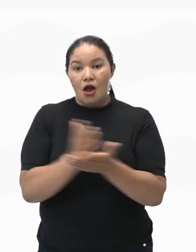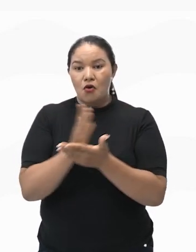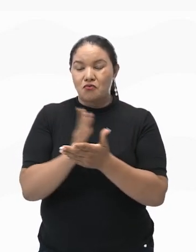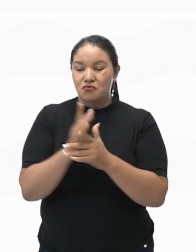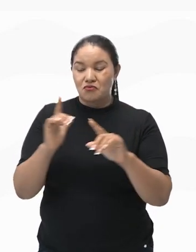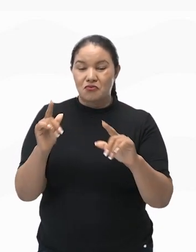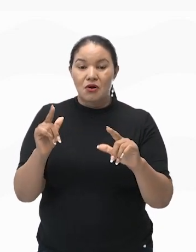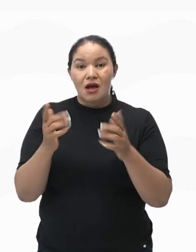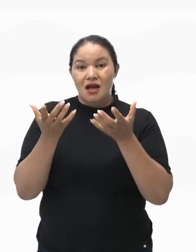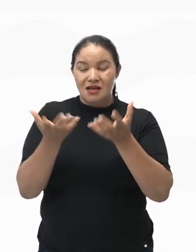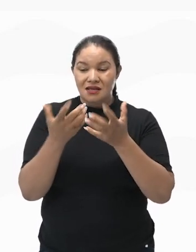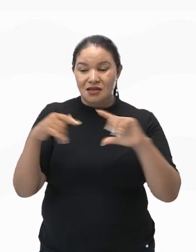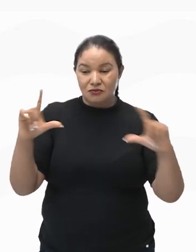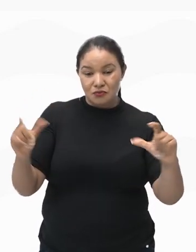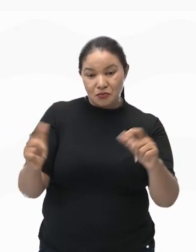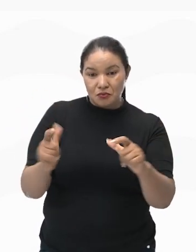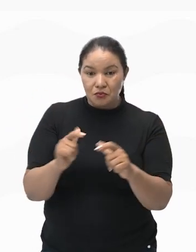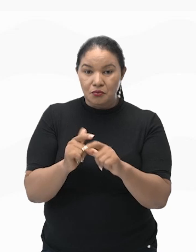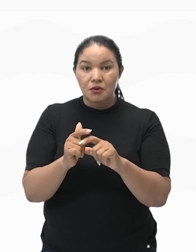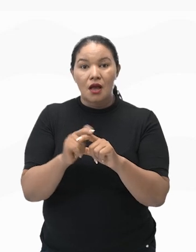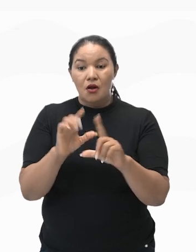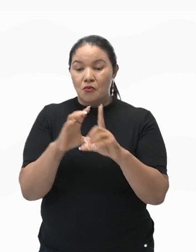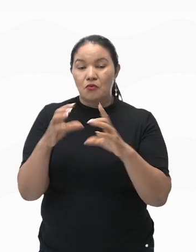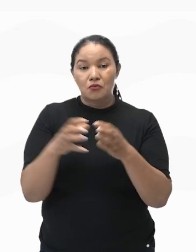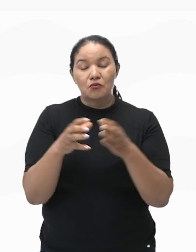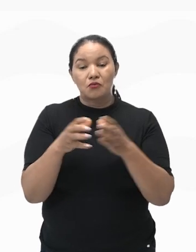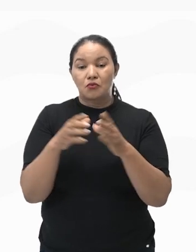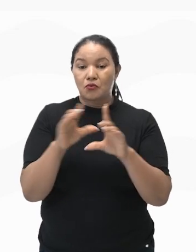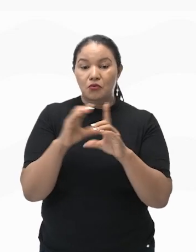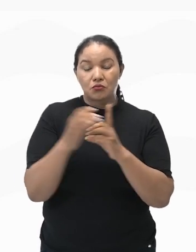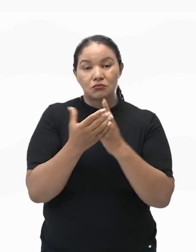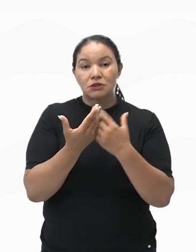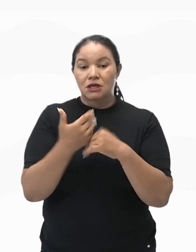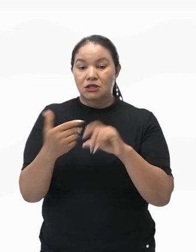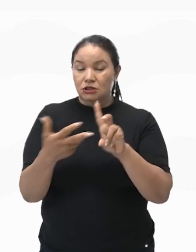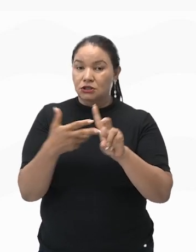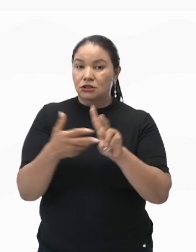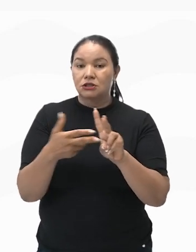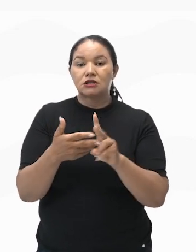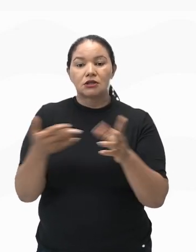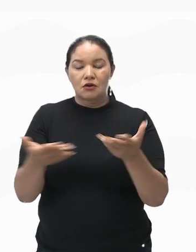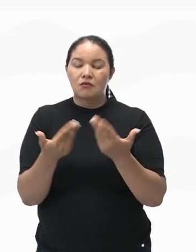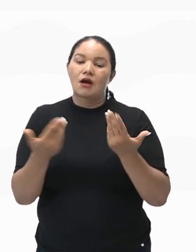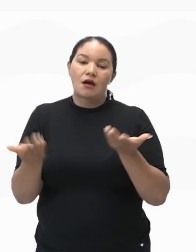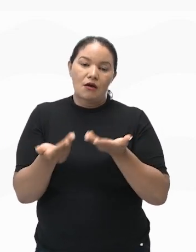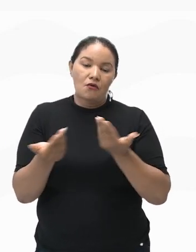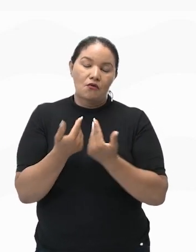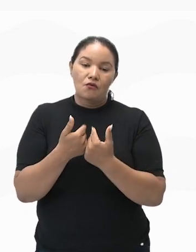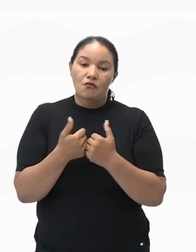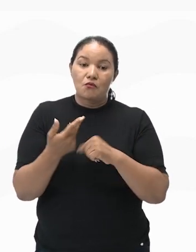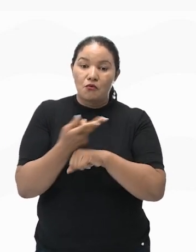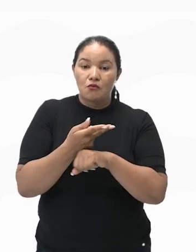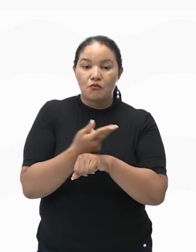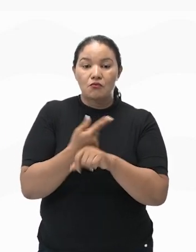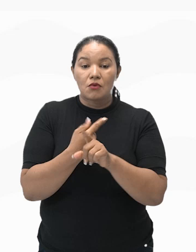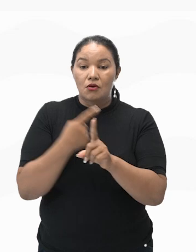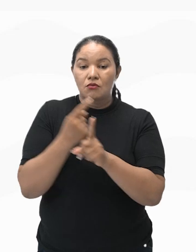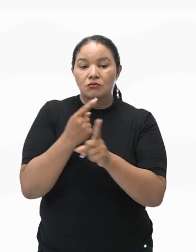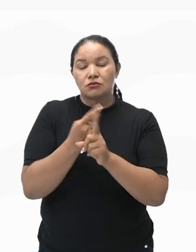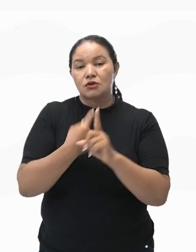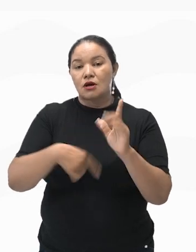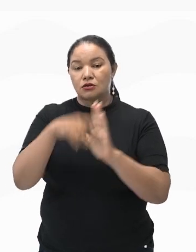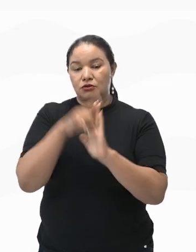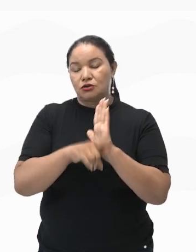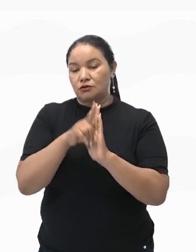histórica e cultural das comunidades indígenas. Por isso que a busca tem sido muito grande, né, professor? E este avanço é importante.